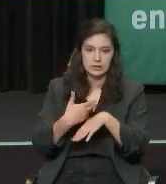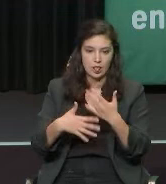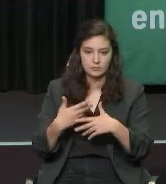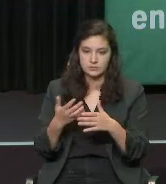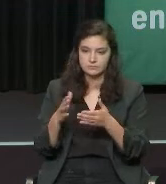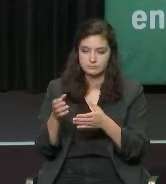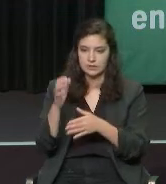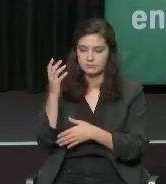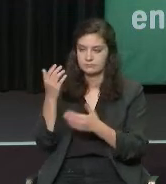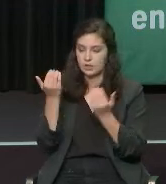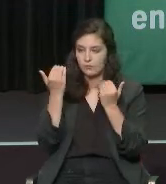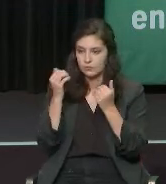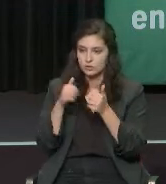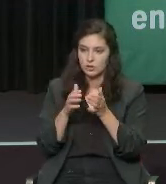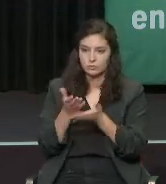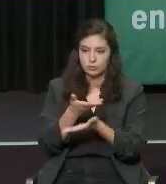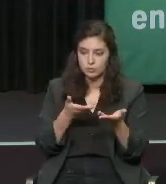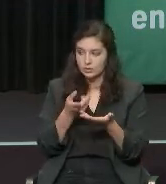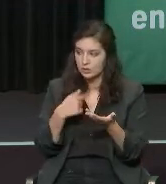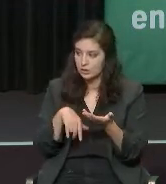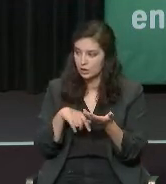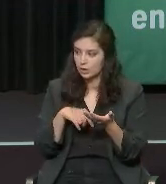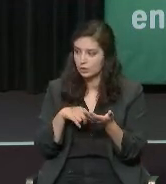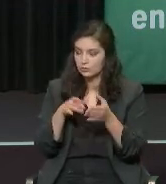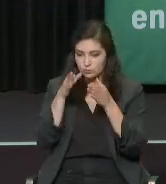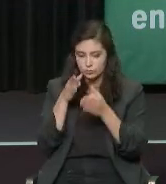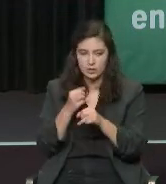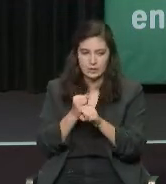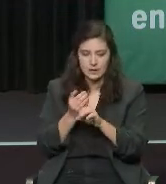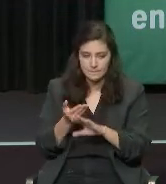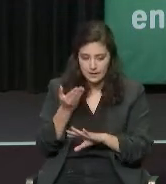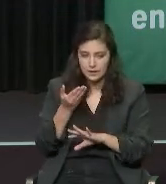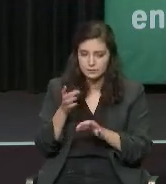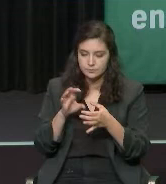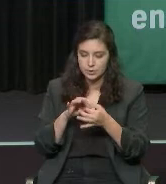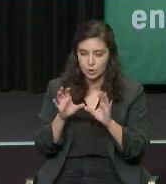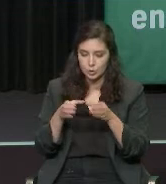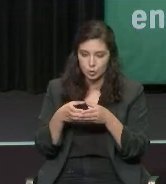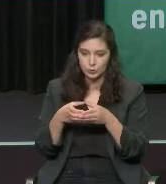de colaborações. Eu vou focar se calhar um pouco naquilo em que eu tenho trabalhado mais, que tem a ver com um grupo